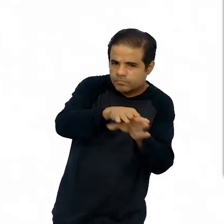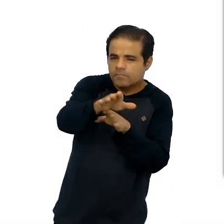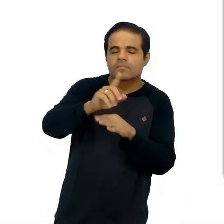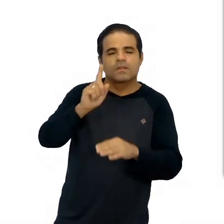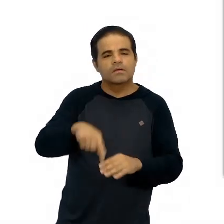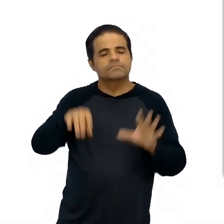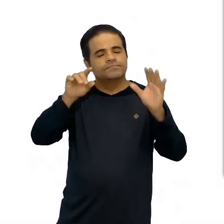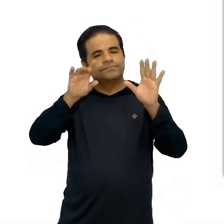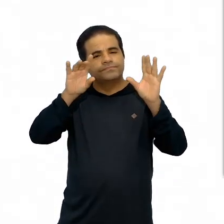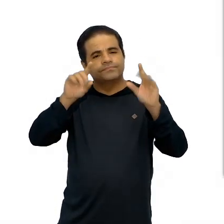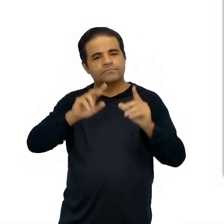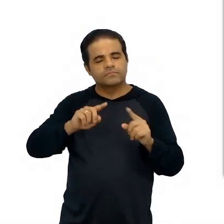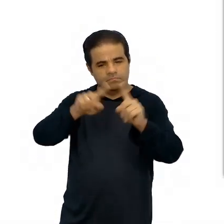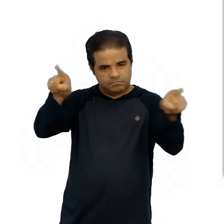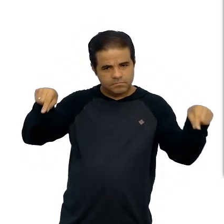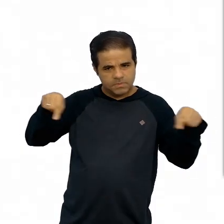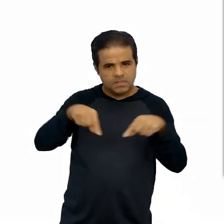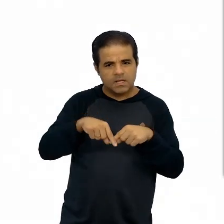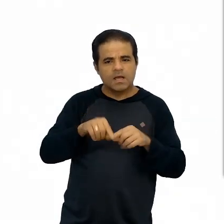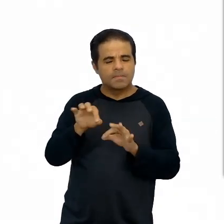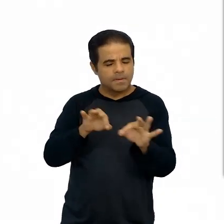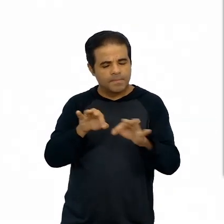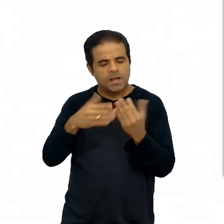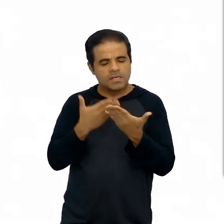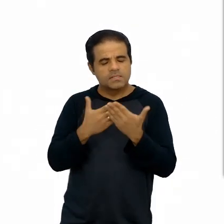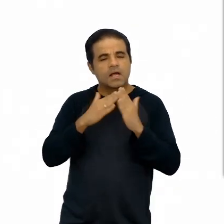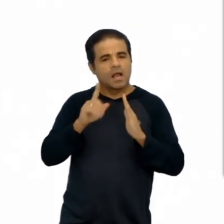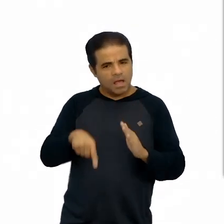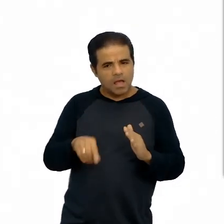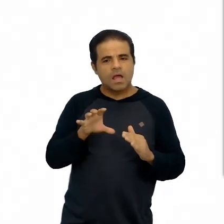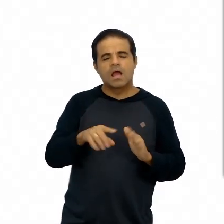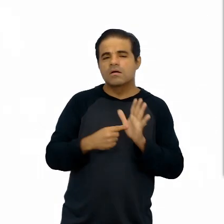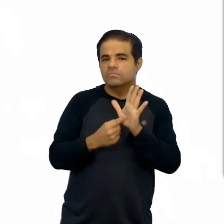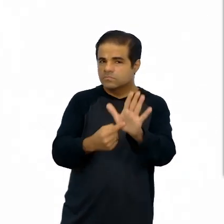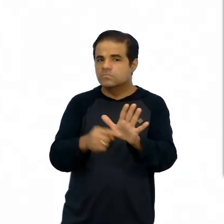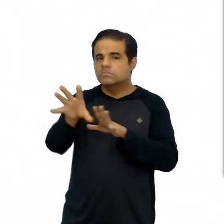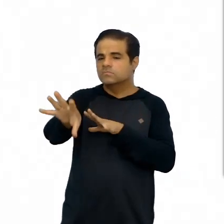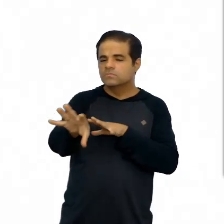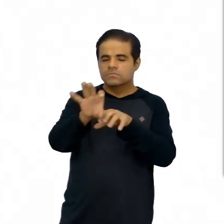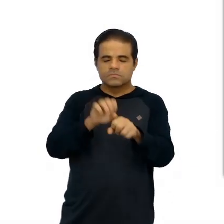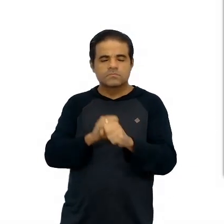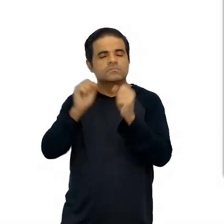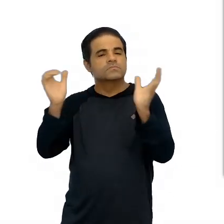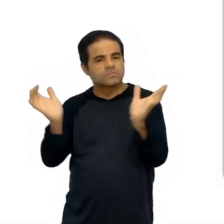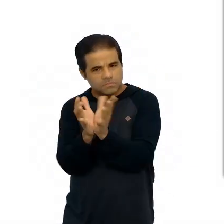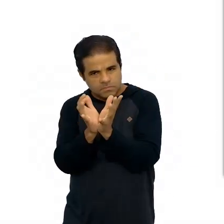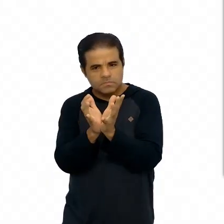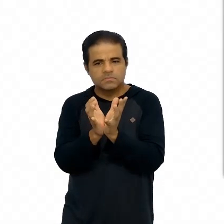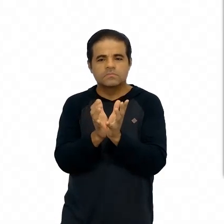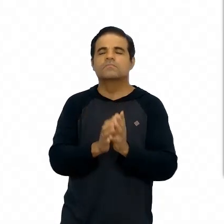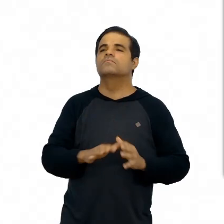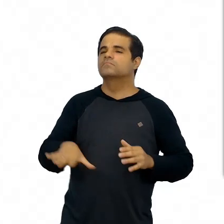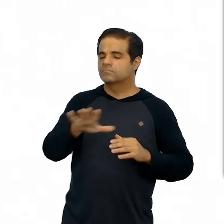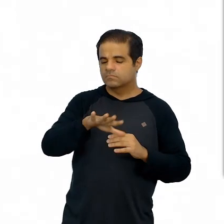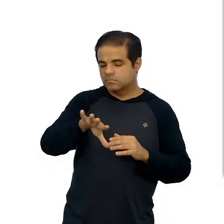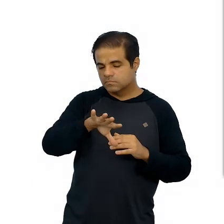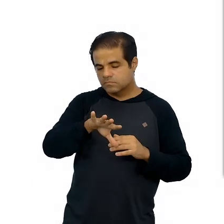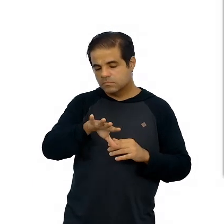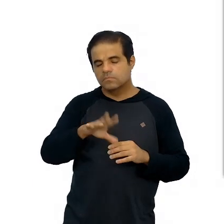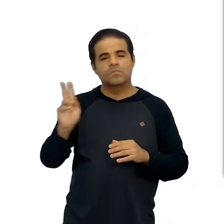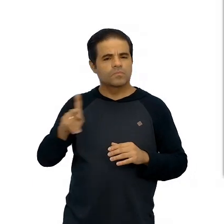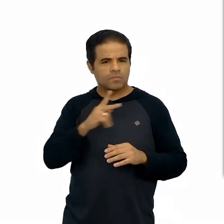o desdobramento, indicados aí na formação de etapa. Então, na formação de etapa